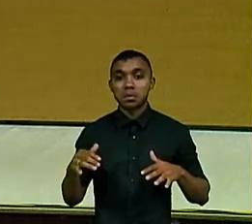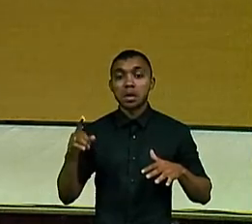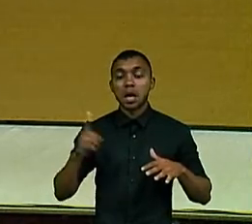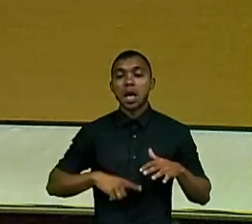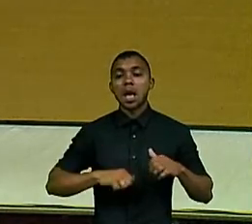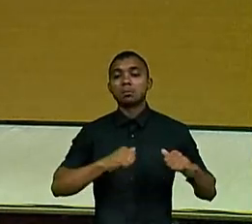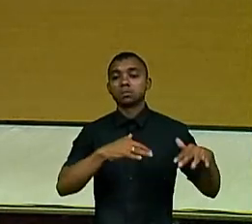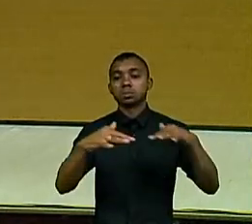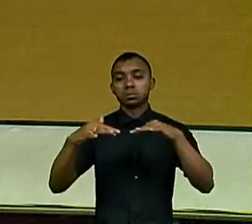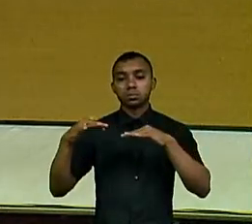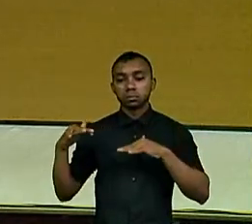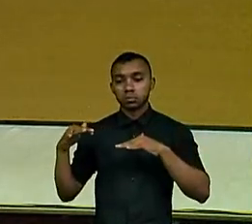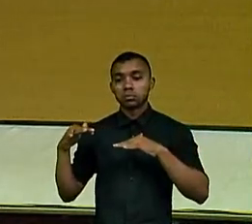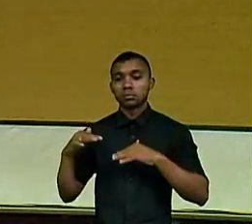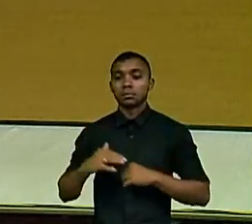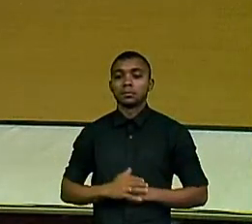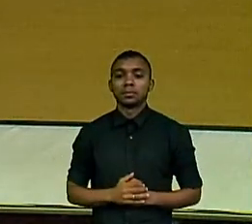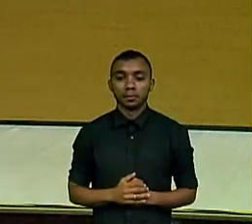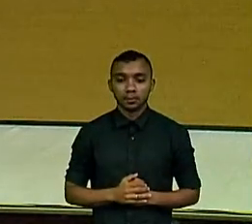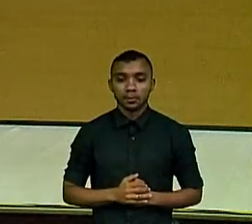ao Tsunami